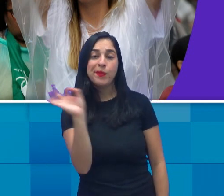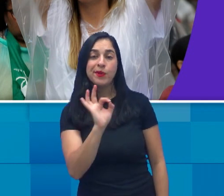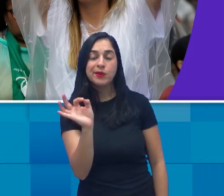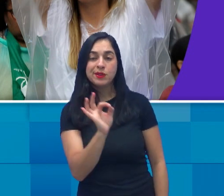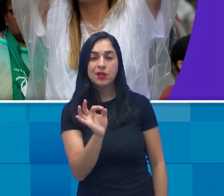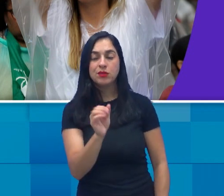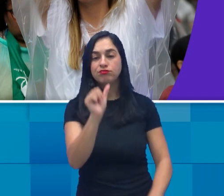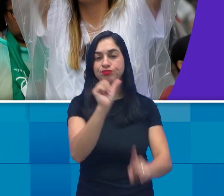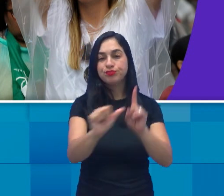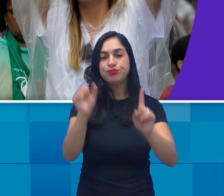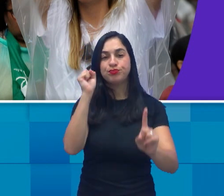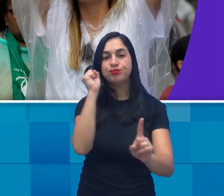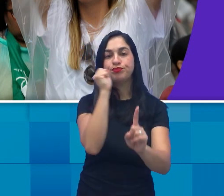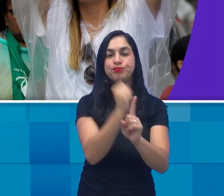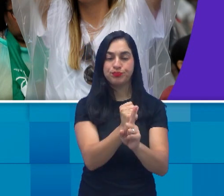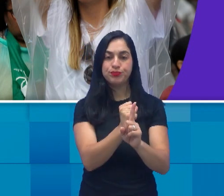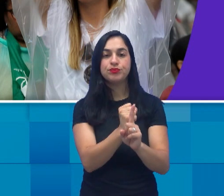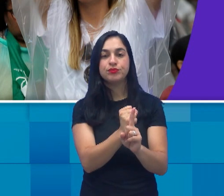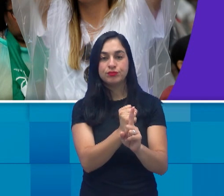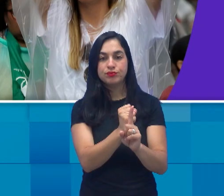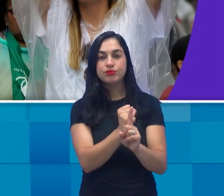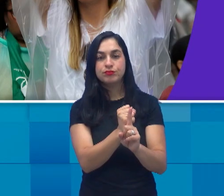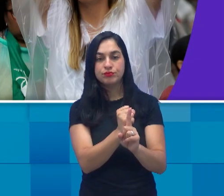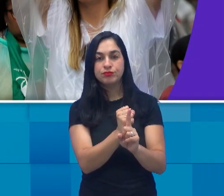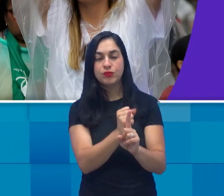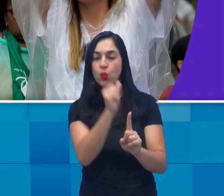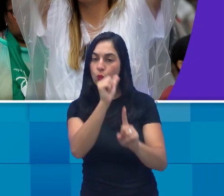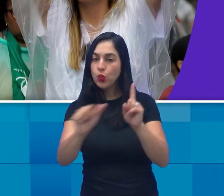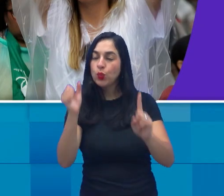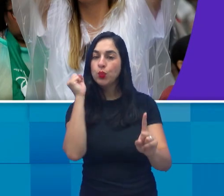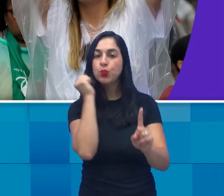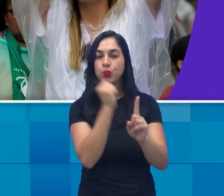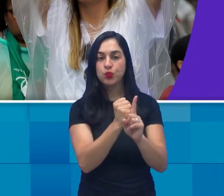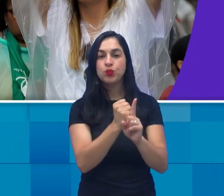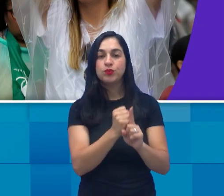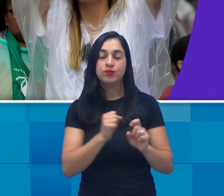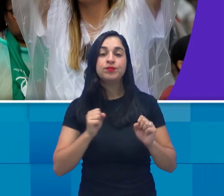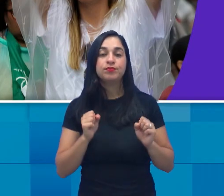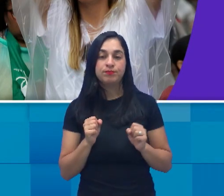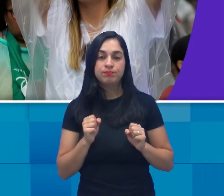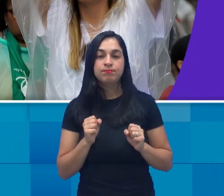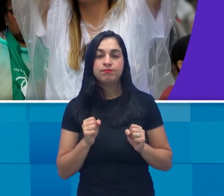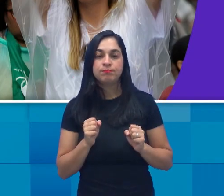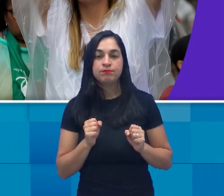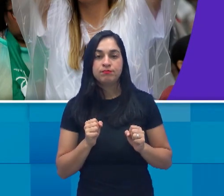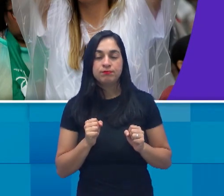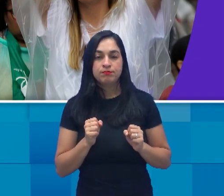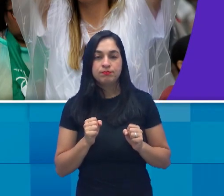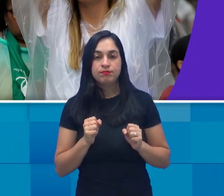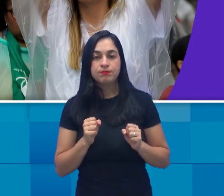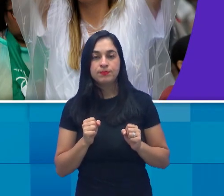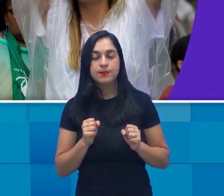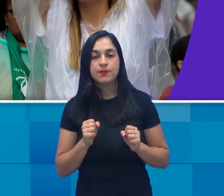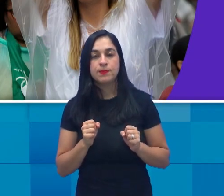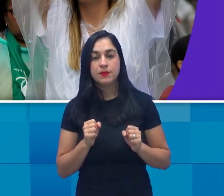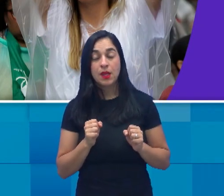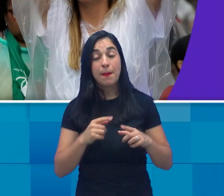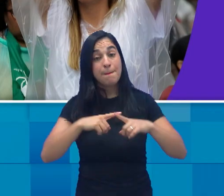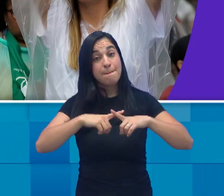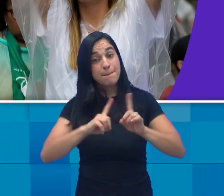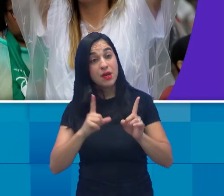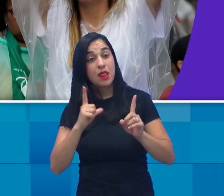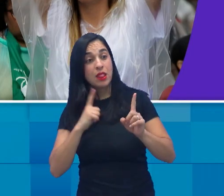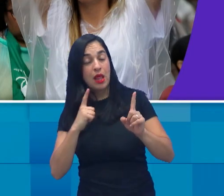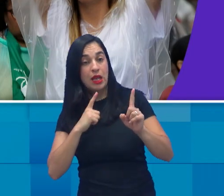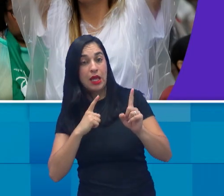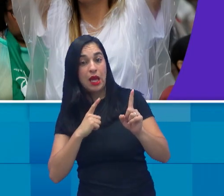9,1% dos casos de feminicídio. E, mesmo com esse